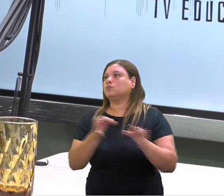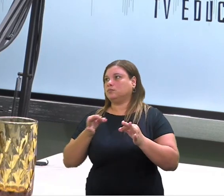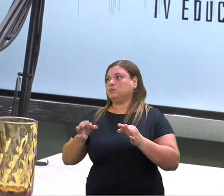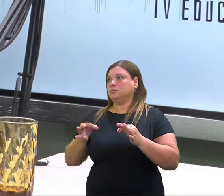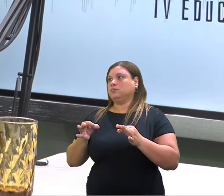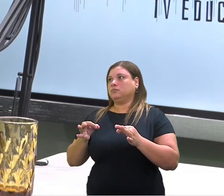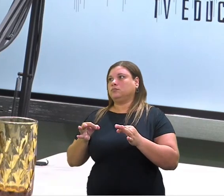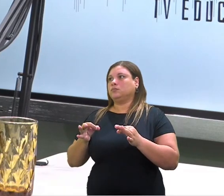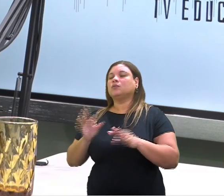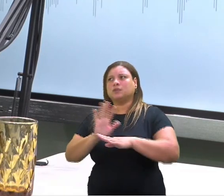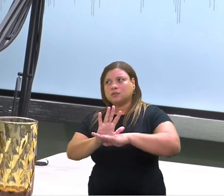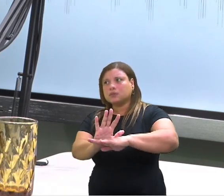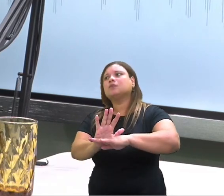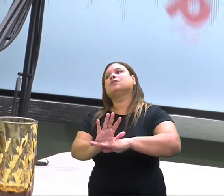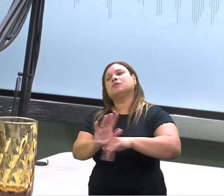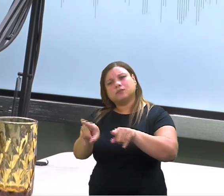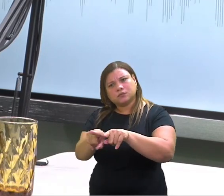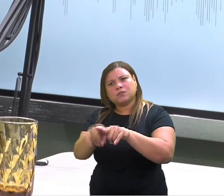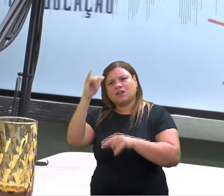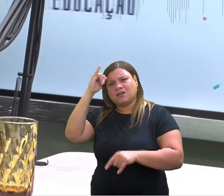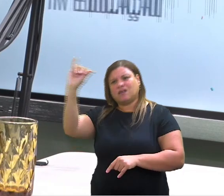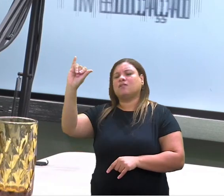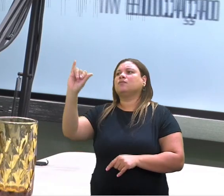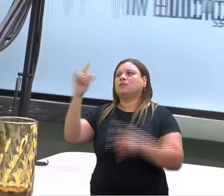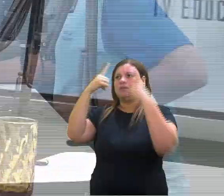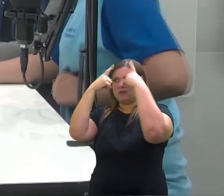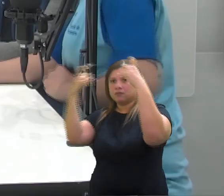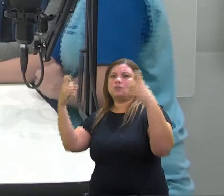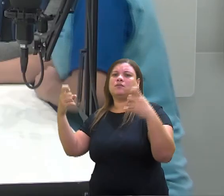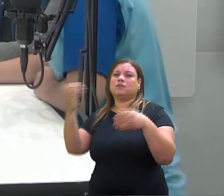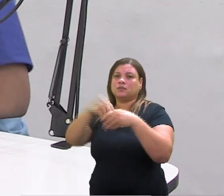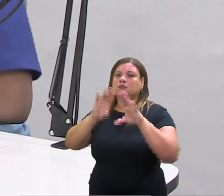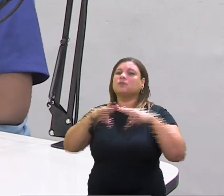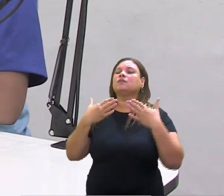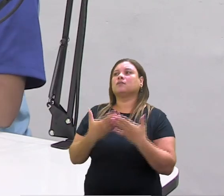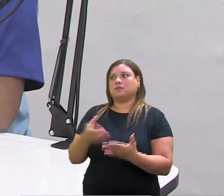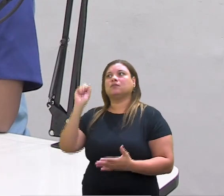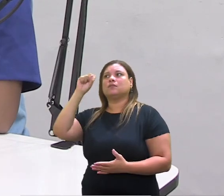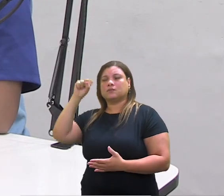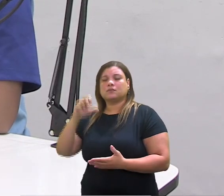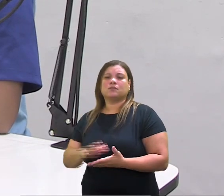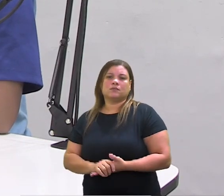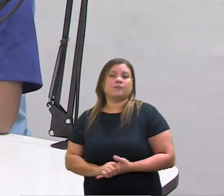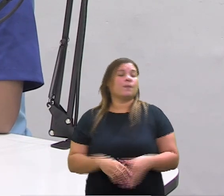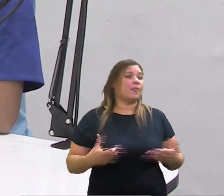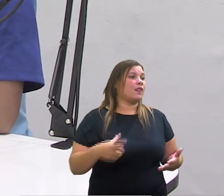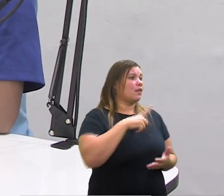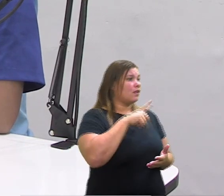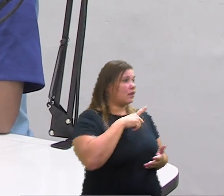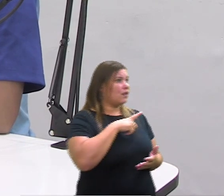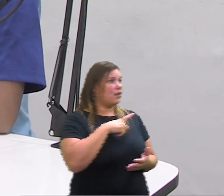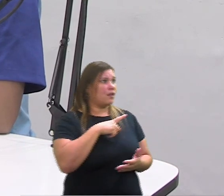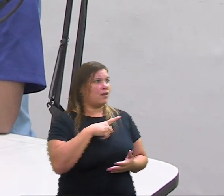que atuam com esse objetivo, evitar. Sim. E existem situações em que a violência pode